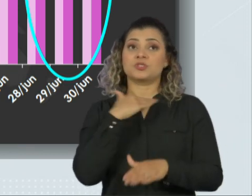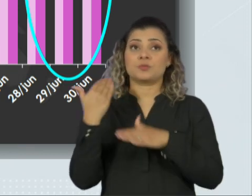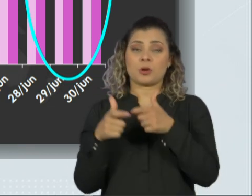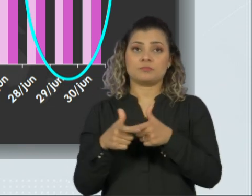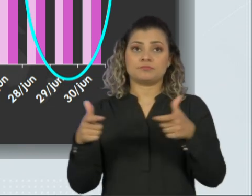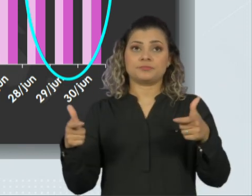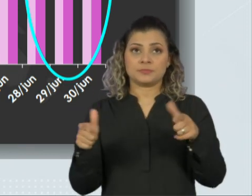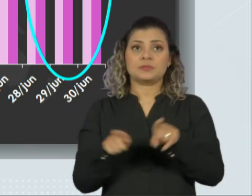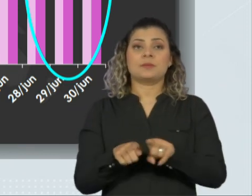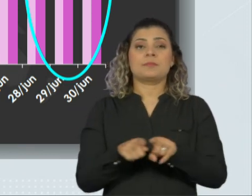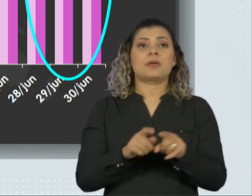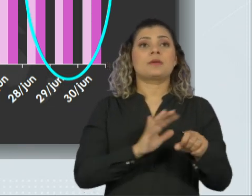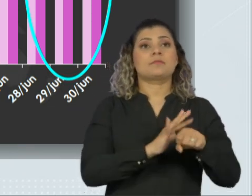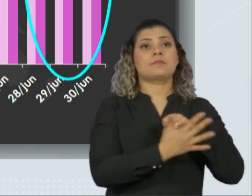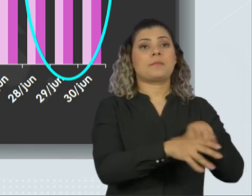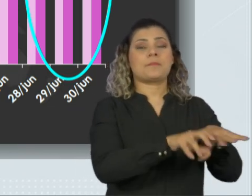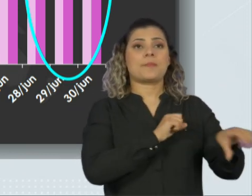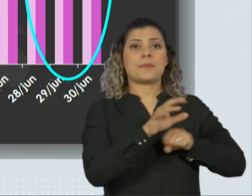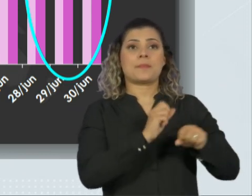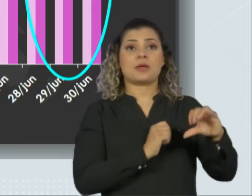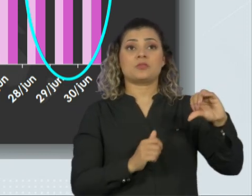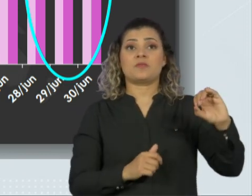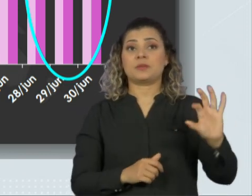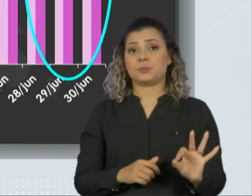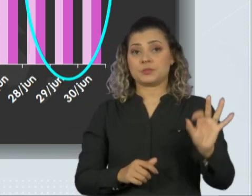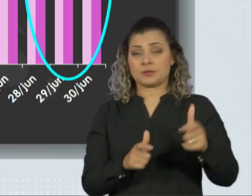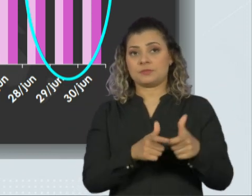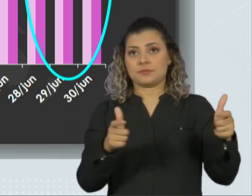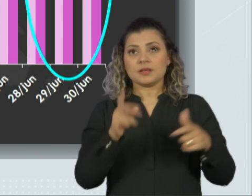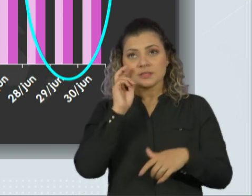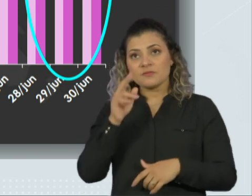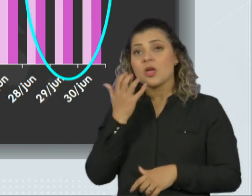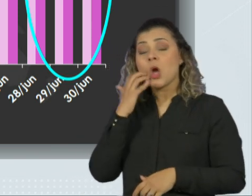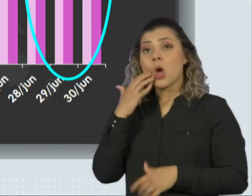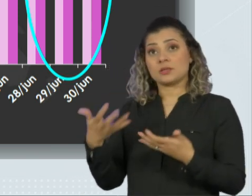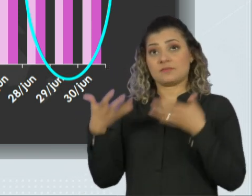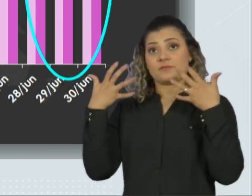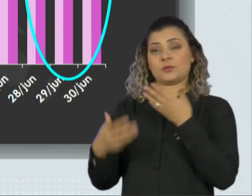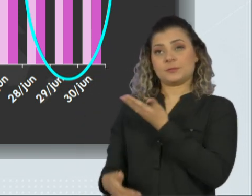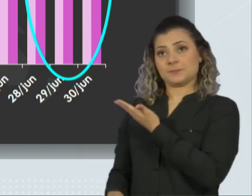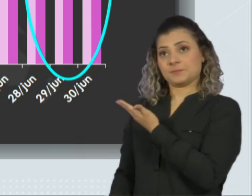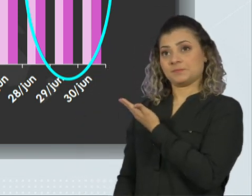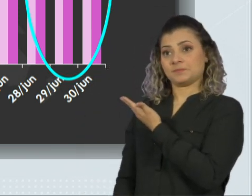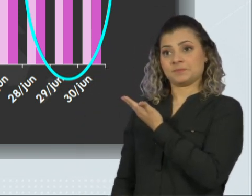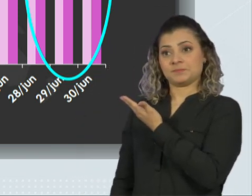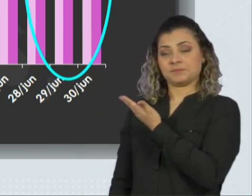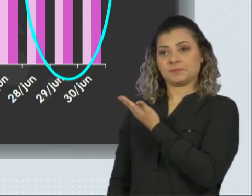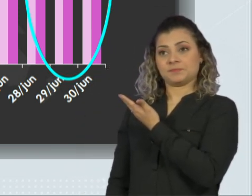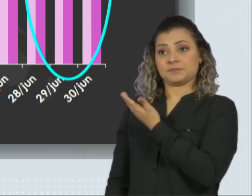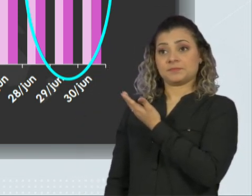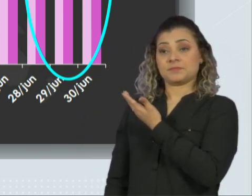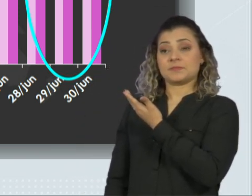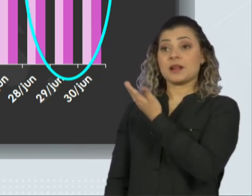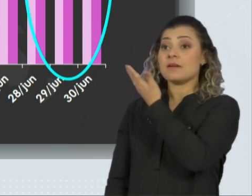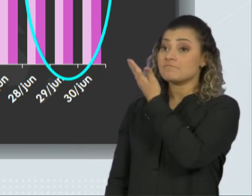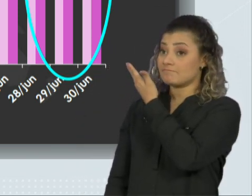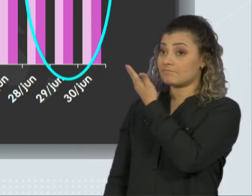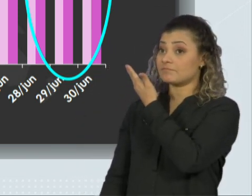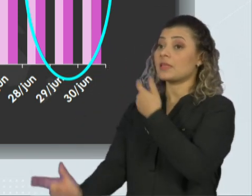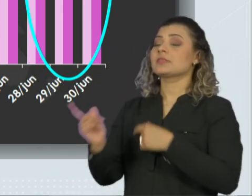capital. Neste mesmo período no interior, que é o rosa mais forte, nós tivemos um acréscimo